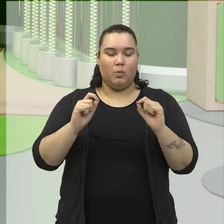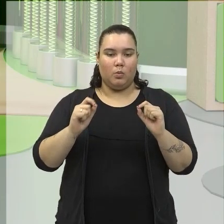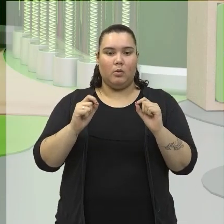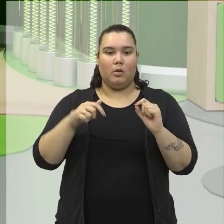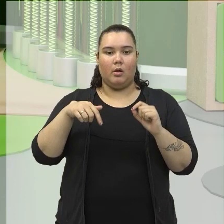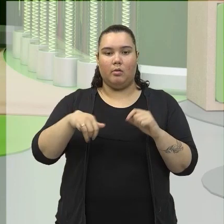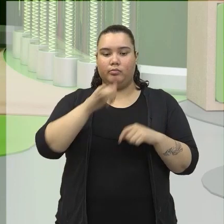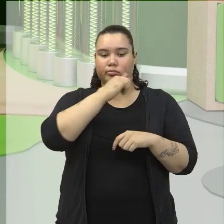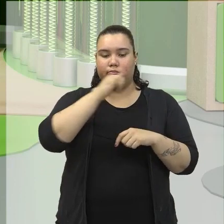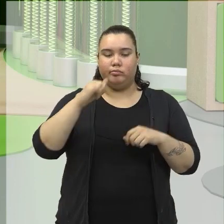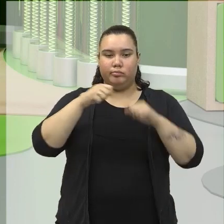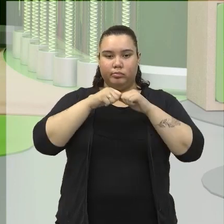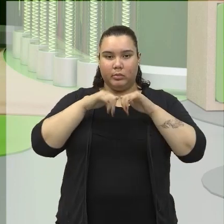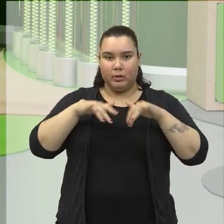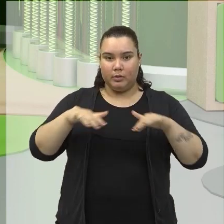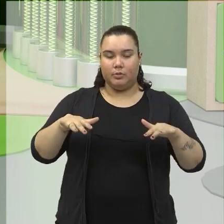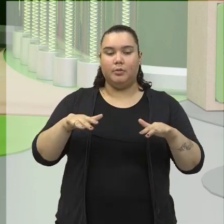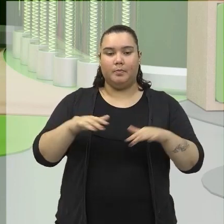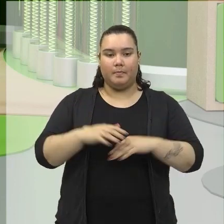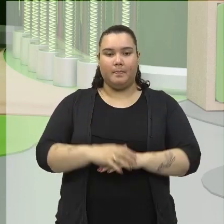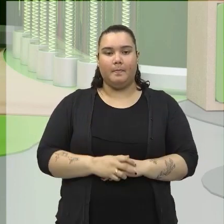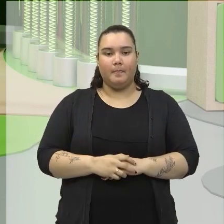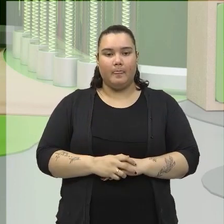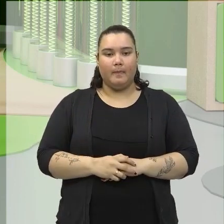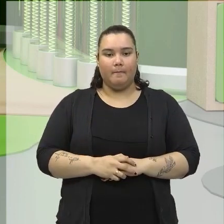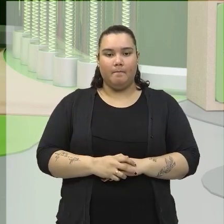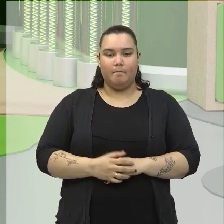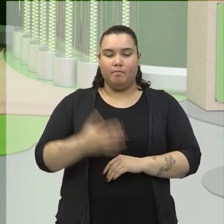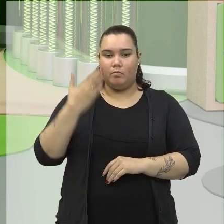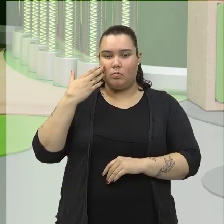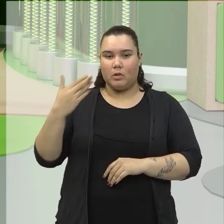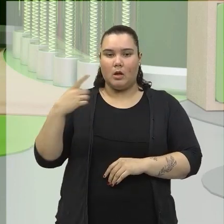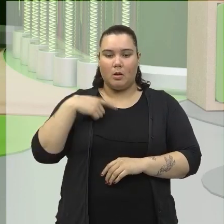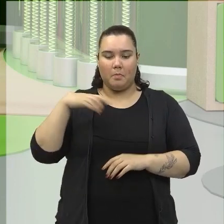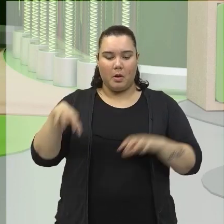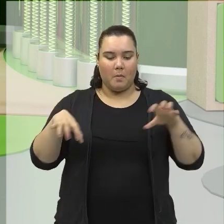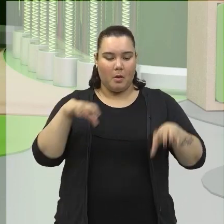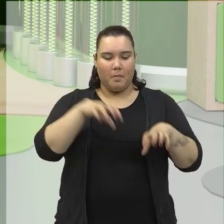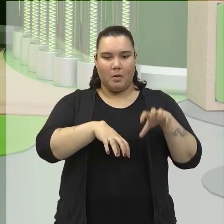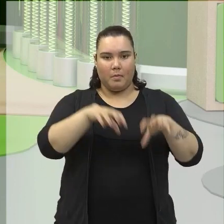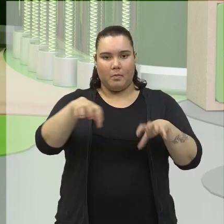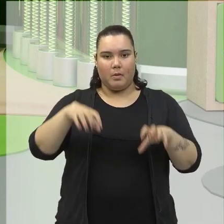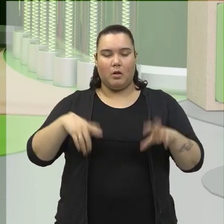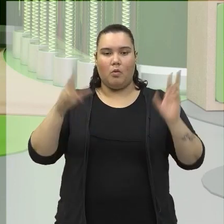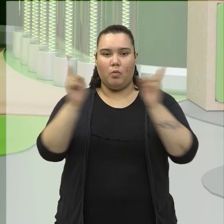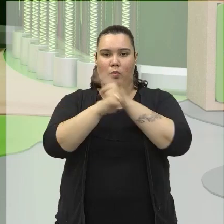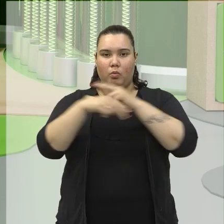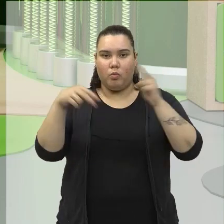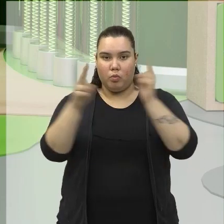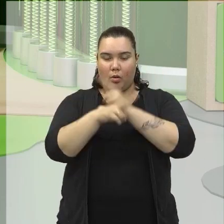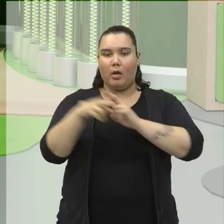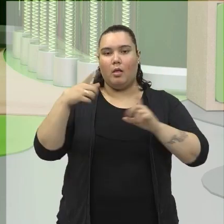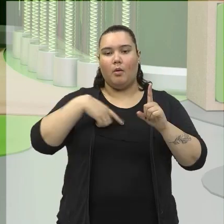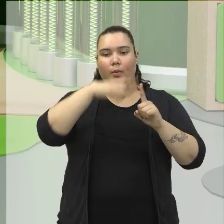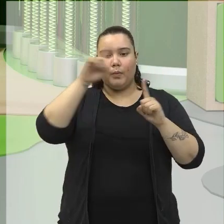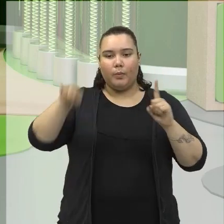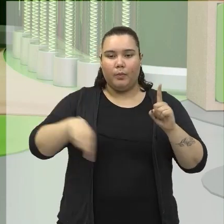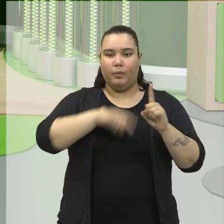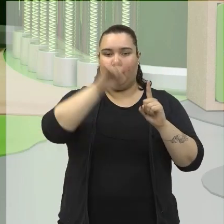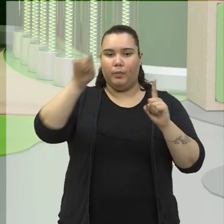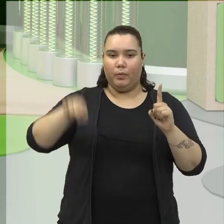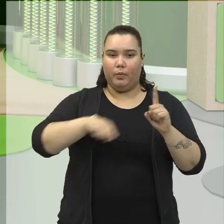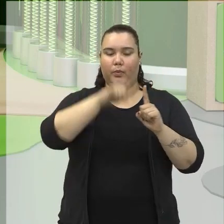esses aerogeradores. Então, o parque eólico, você observa aí vários aerogeradores, né, que estão se movimentando pela força do vento